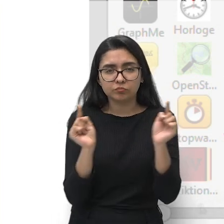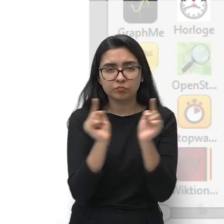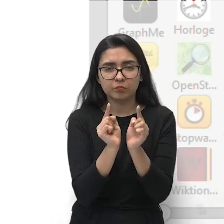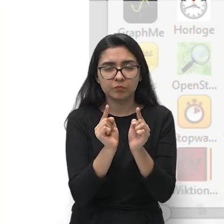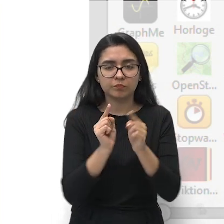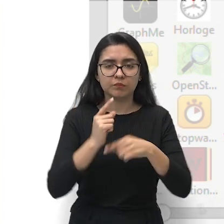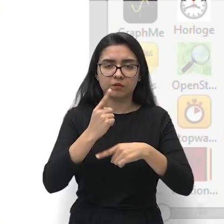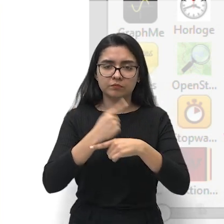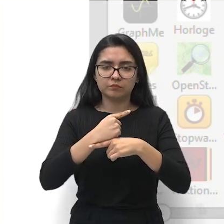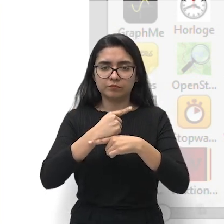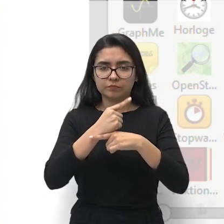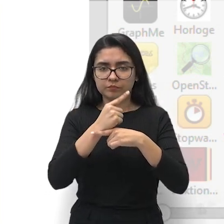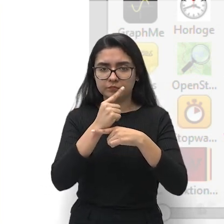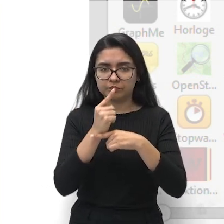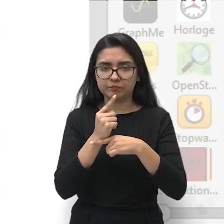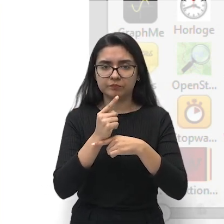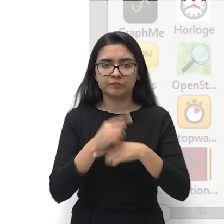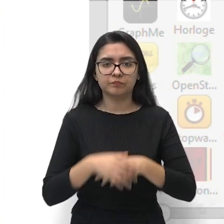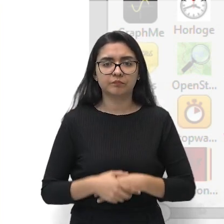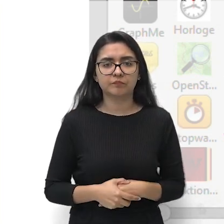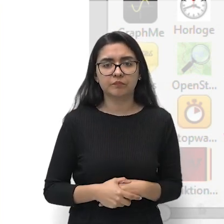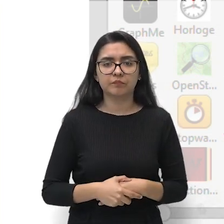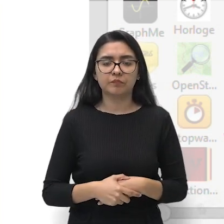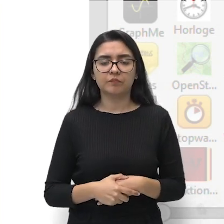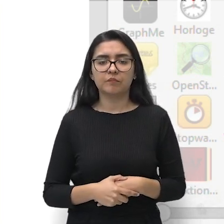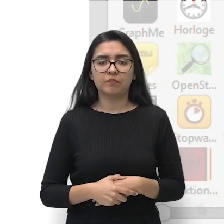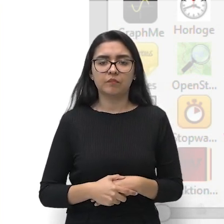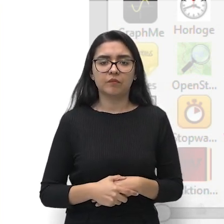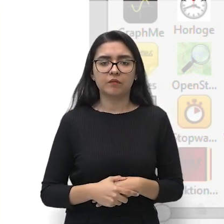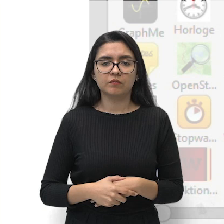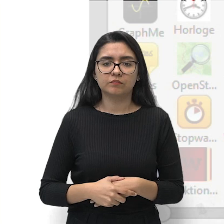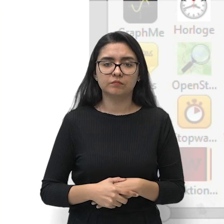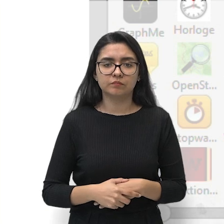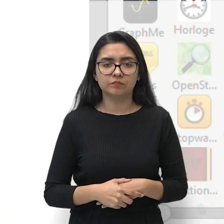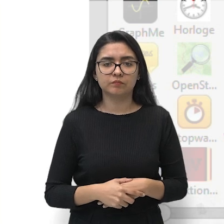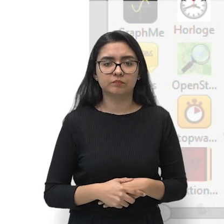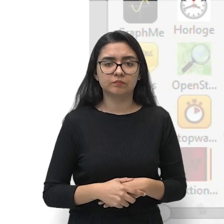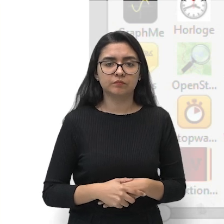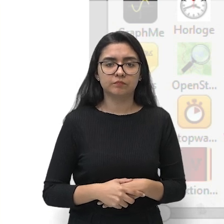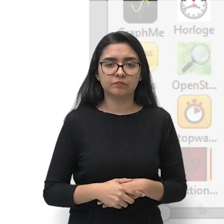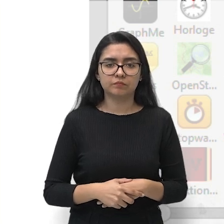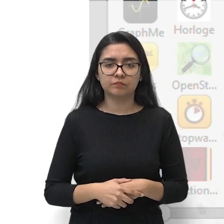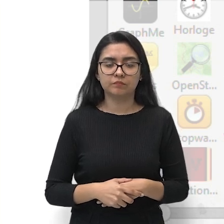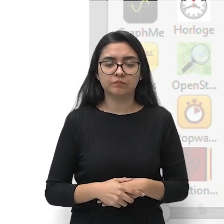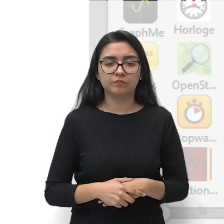diferenciar. Então vamos traçar aqui um arco, certo?